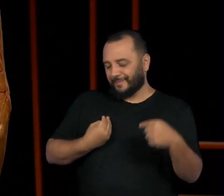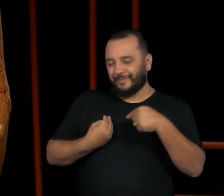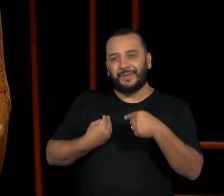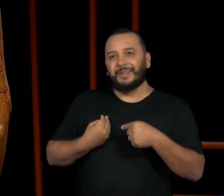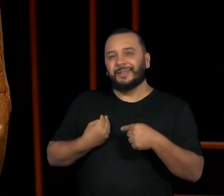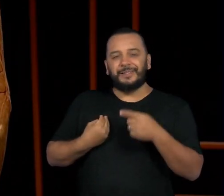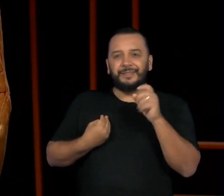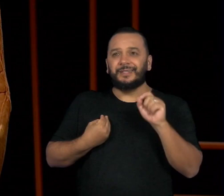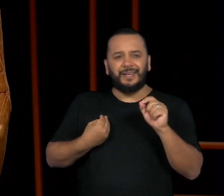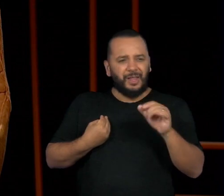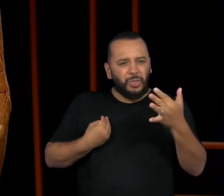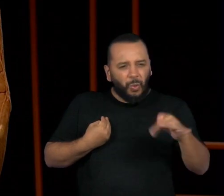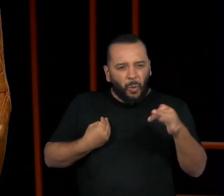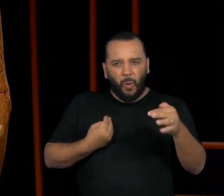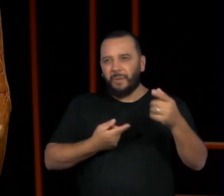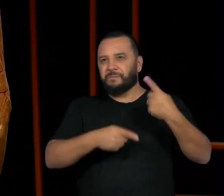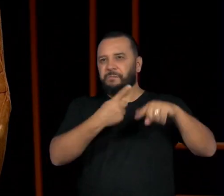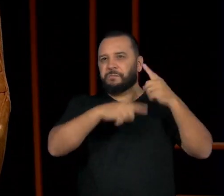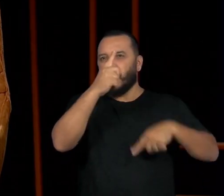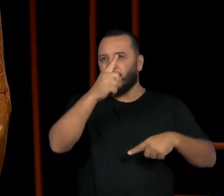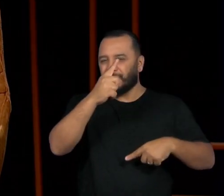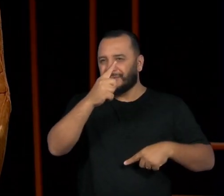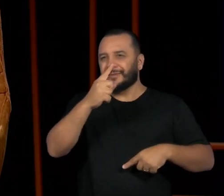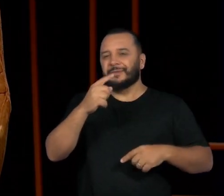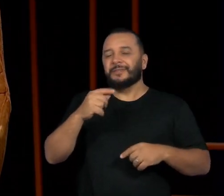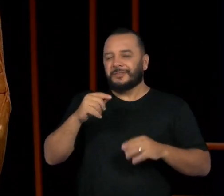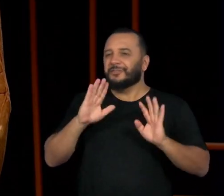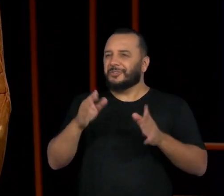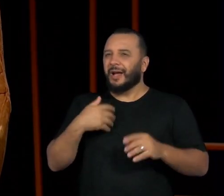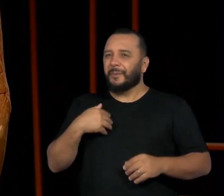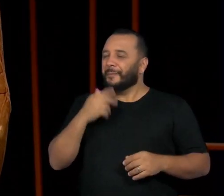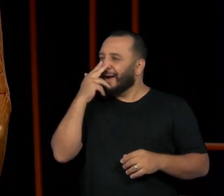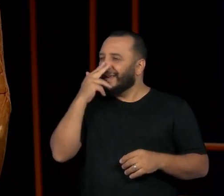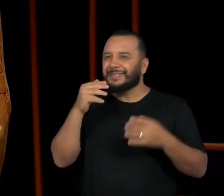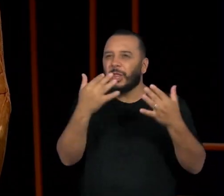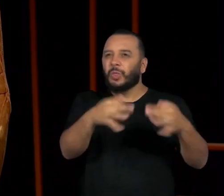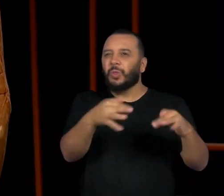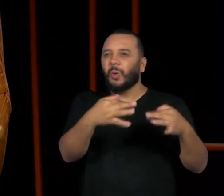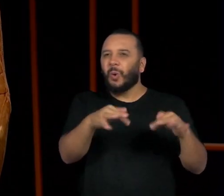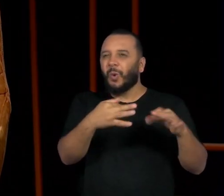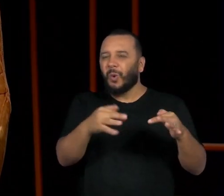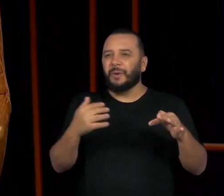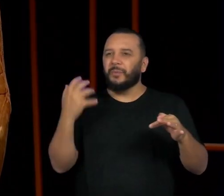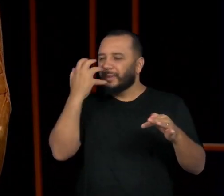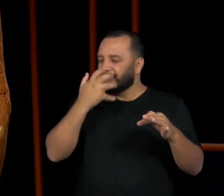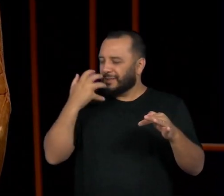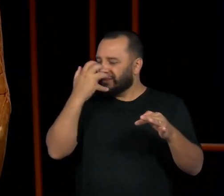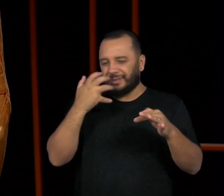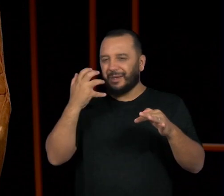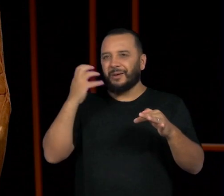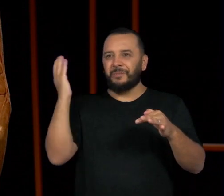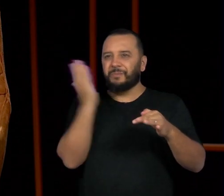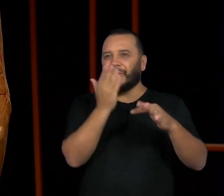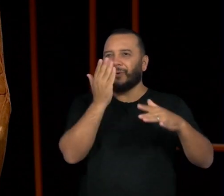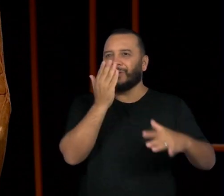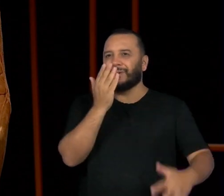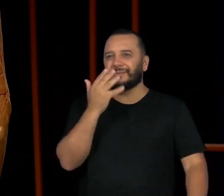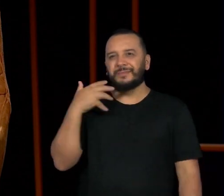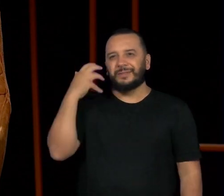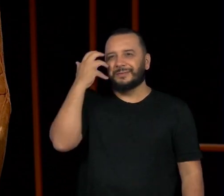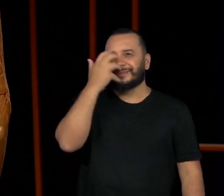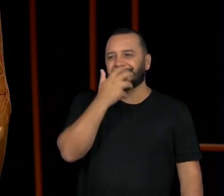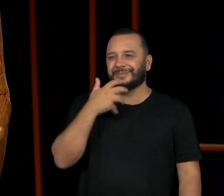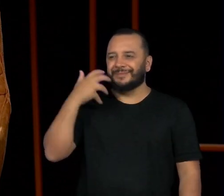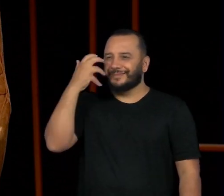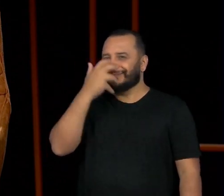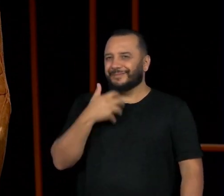transmutar dores, né? E eu acho que o mote da minha escolha pela música tem a ver com transmutar dores também.